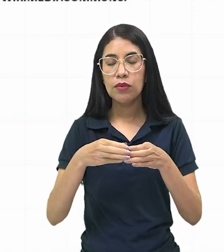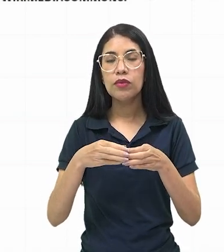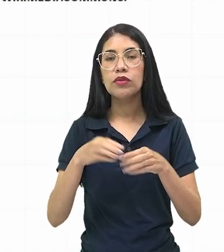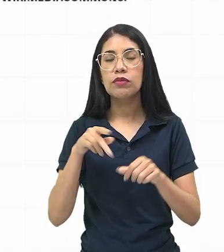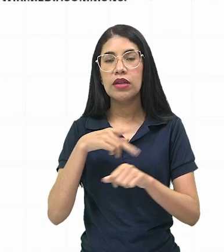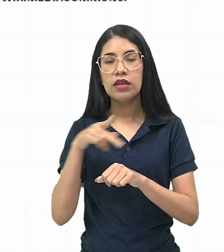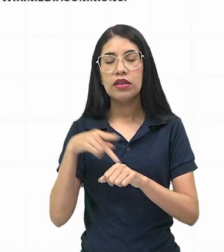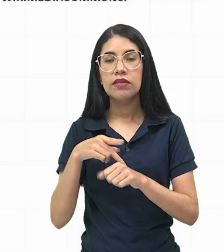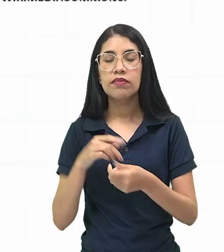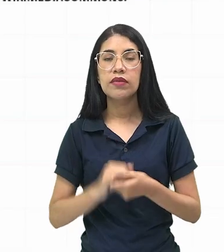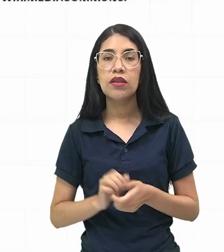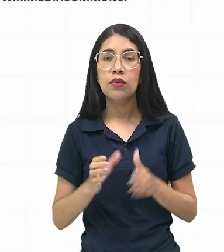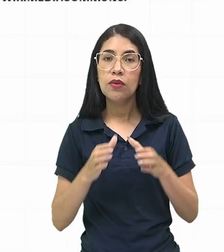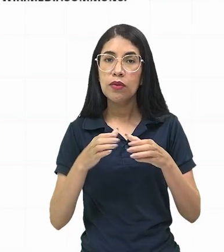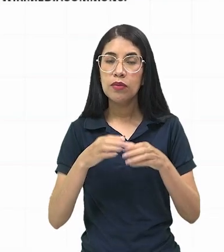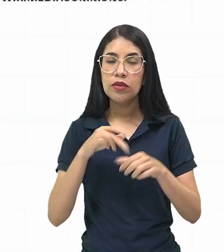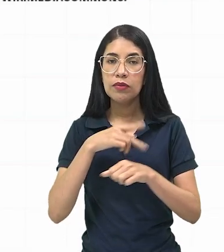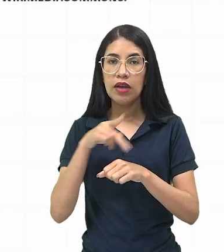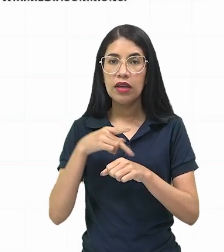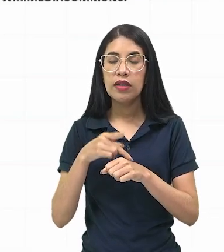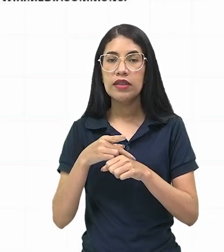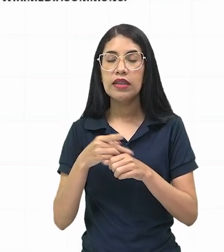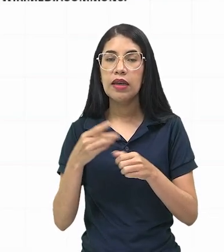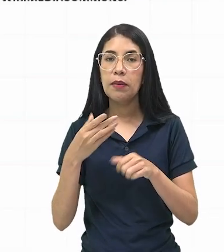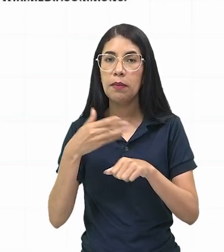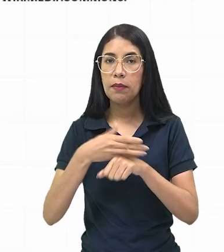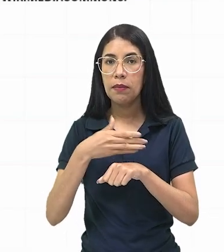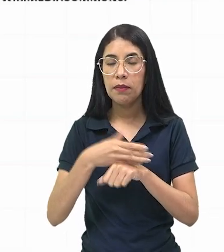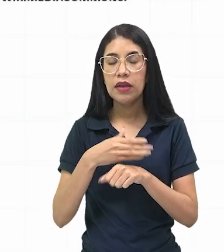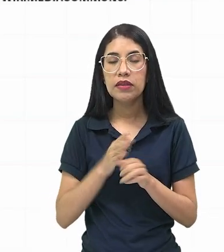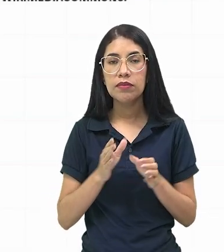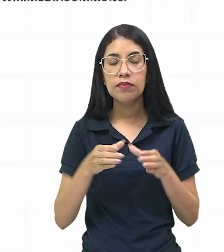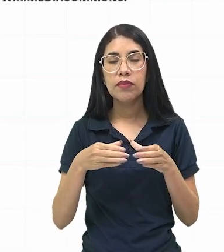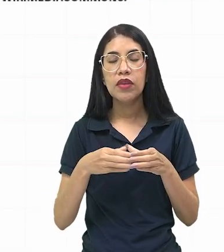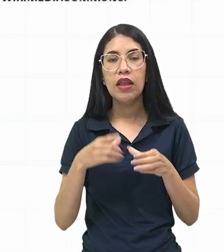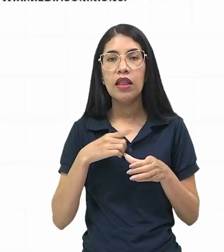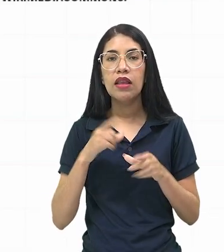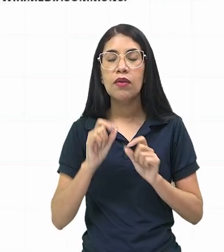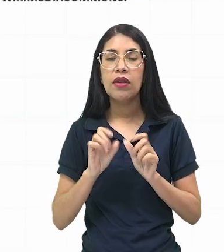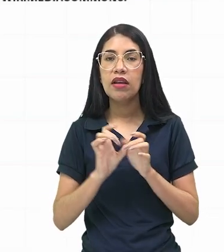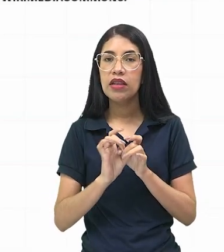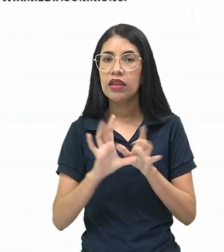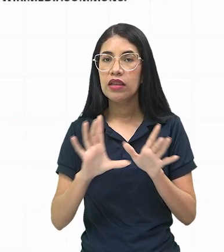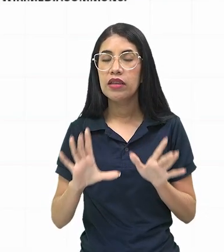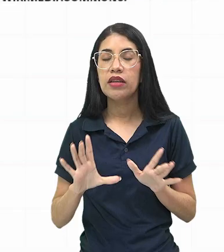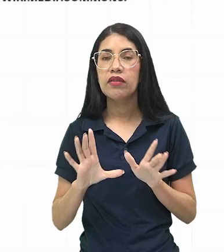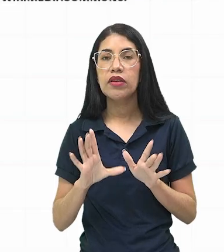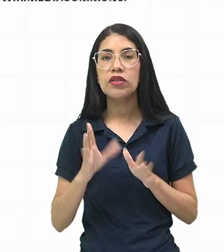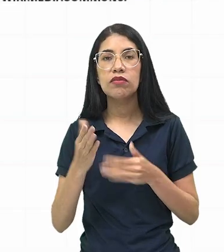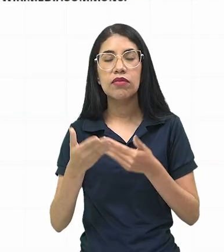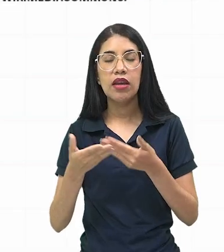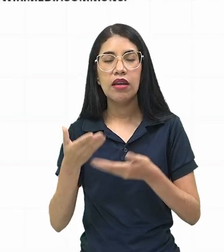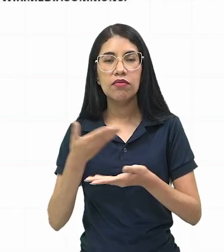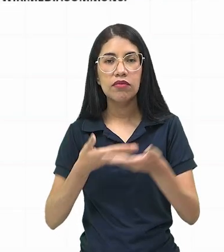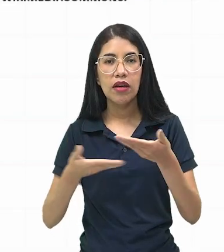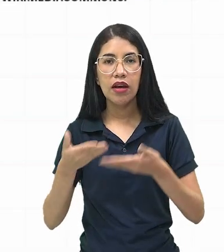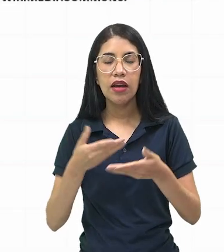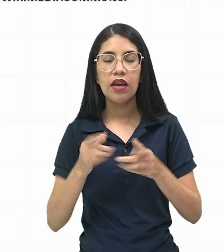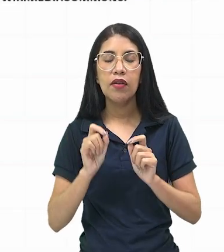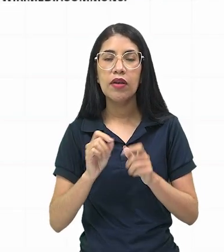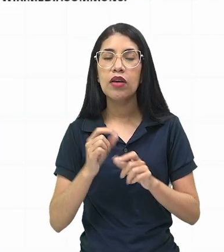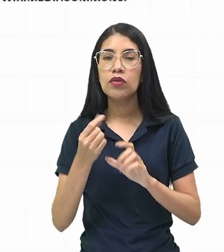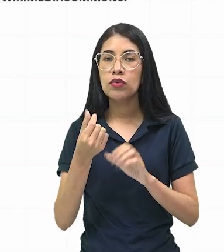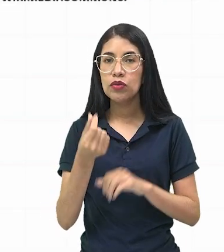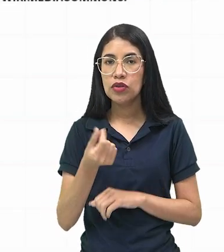Então, entre os países que compõem esse bloco econômico, a gente tem a livre circulação, tanto de capital